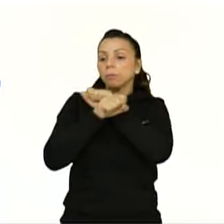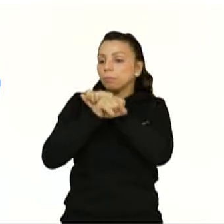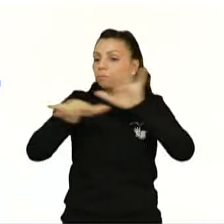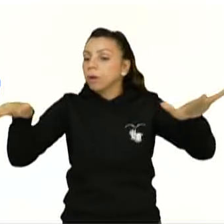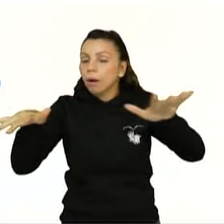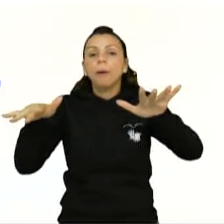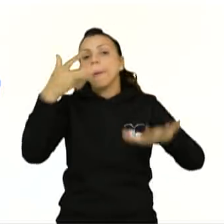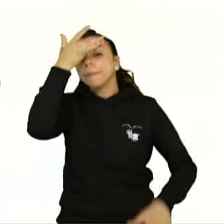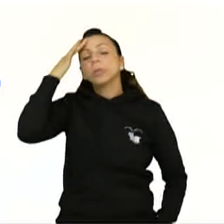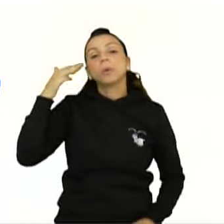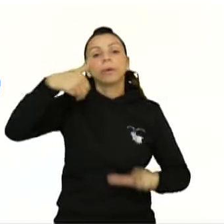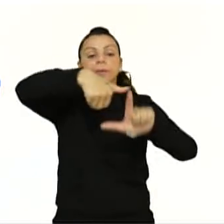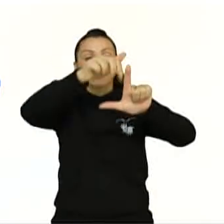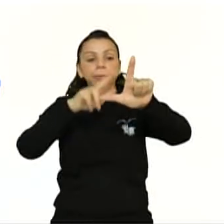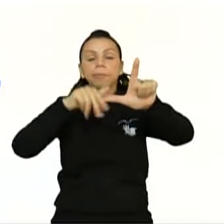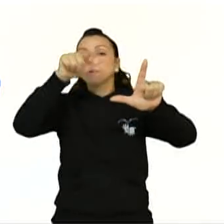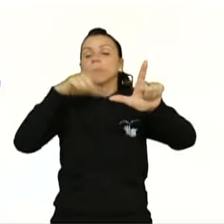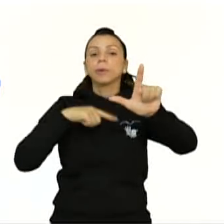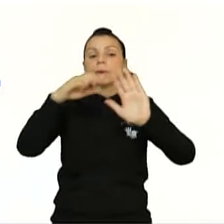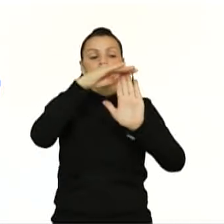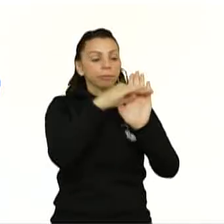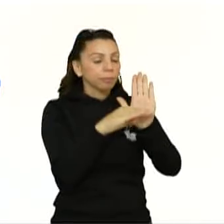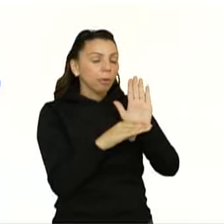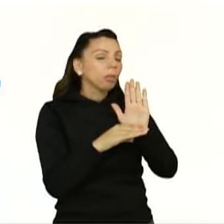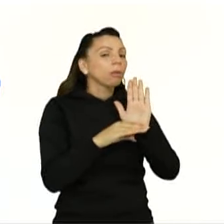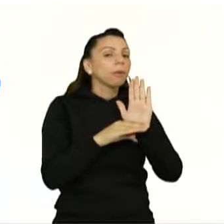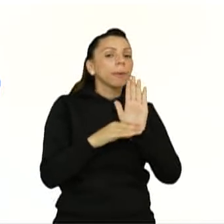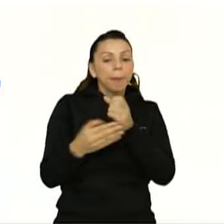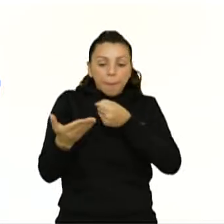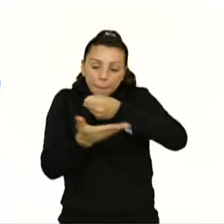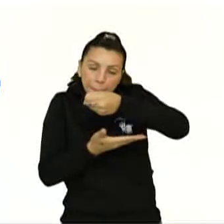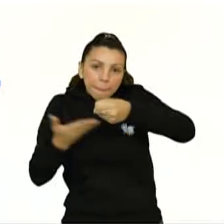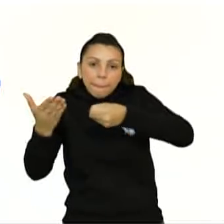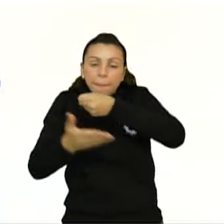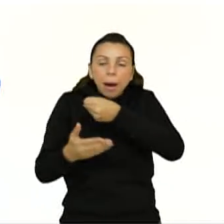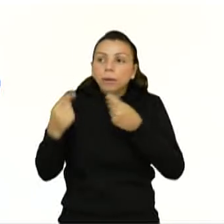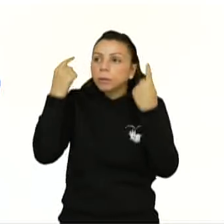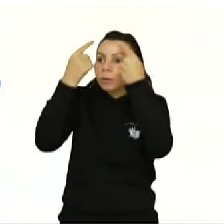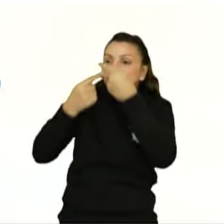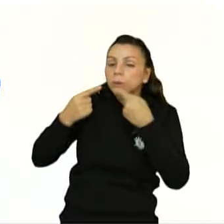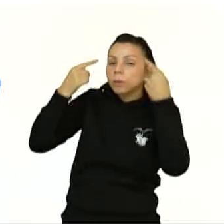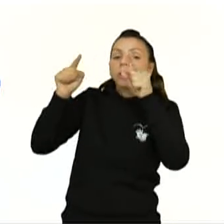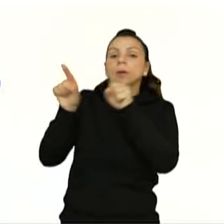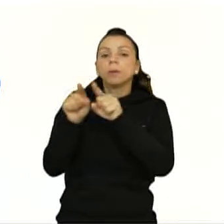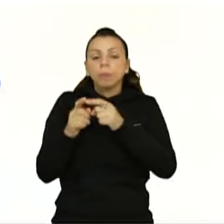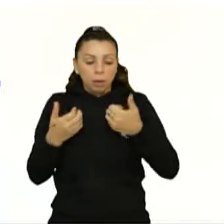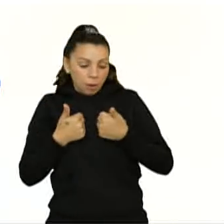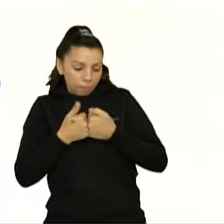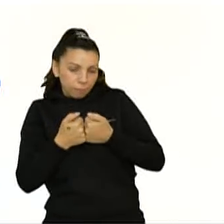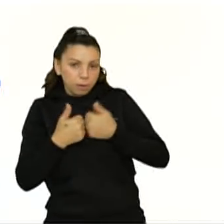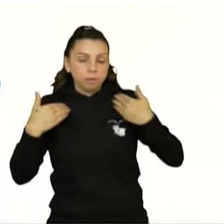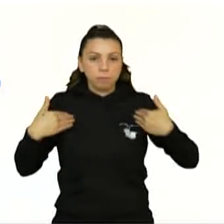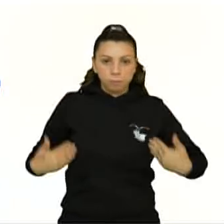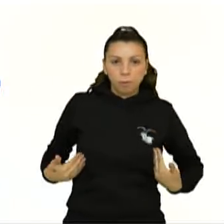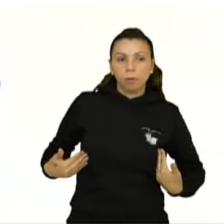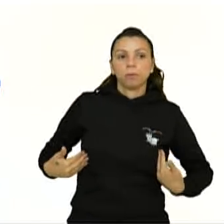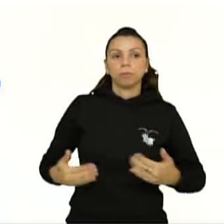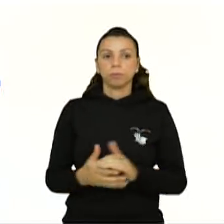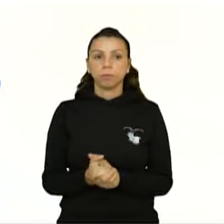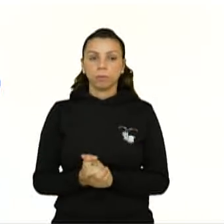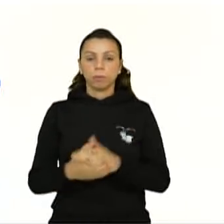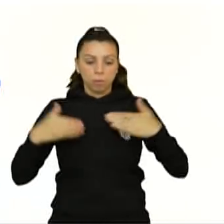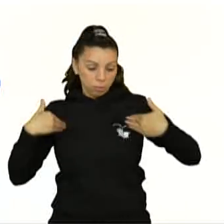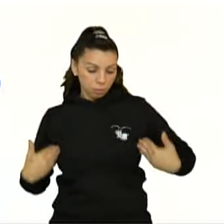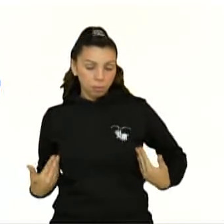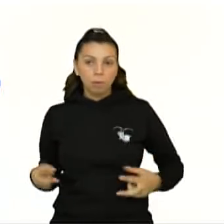aos pintores, contendo elementos básicos da óptica, da física, da química e da fisiologia. Um dos estudos refere-se à